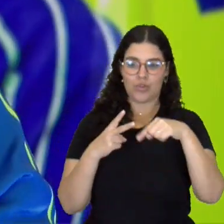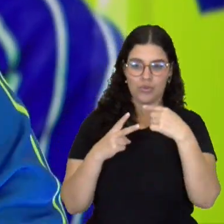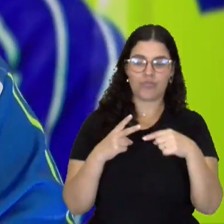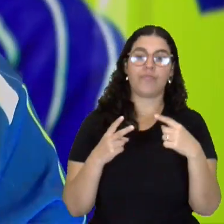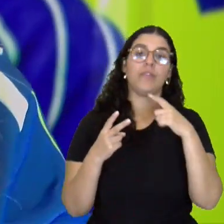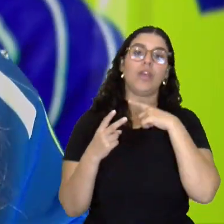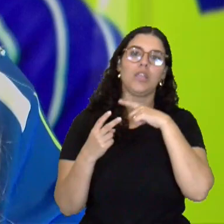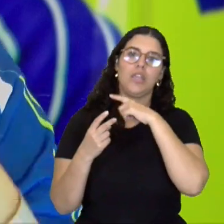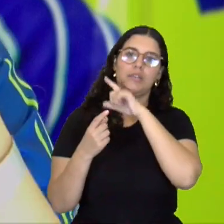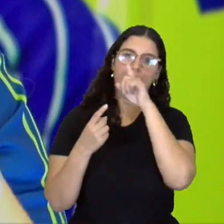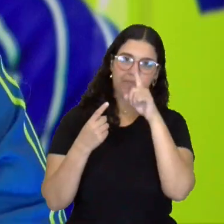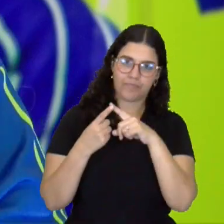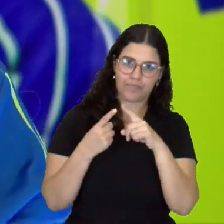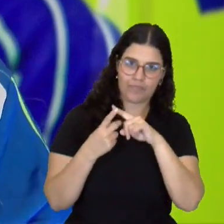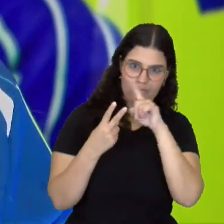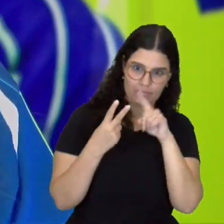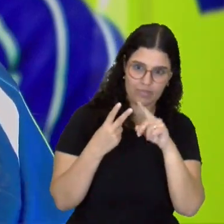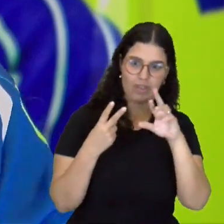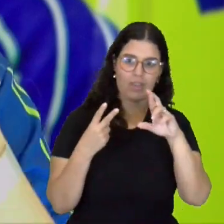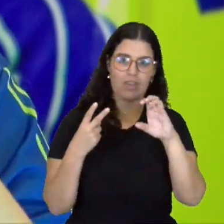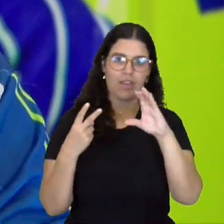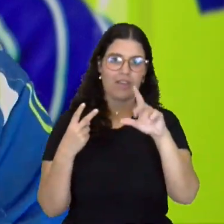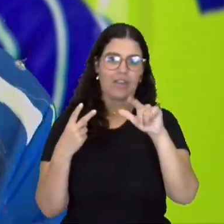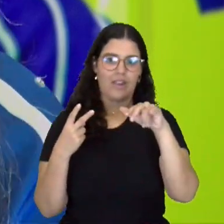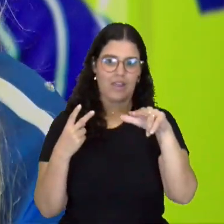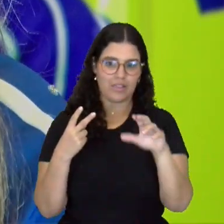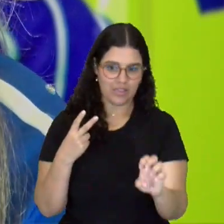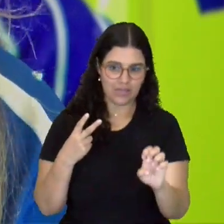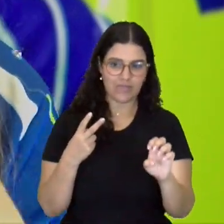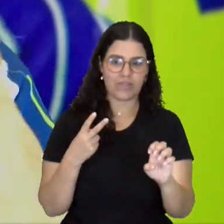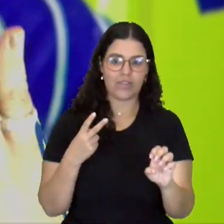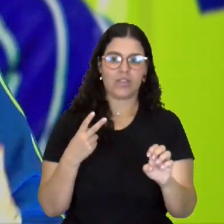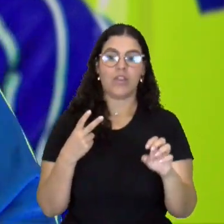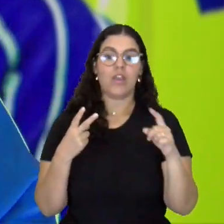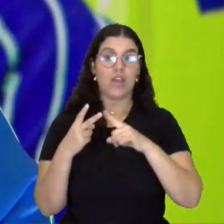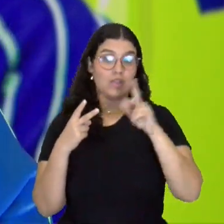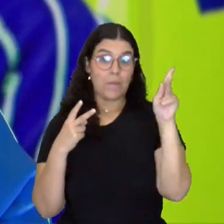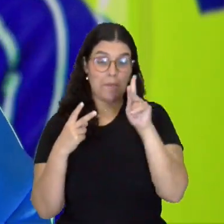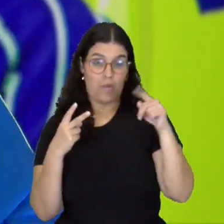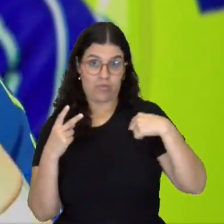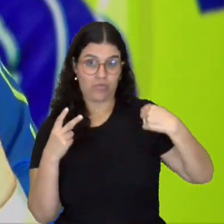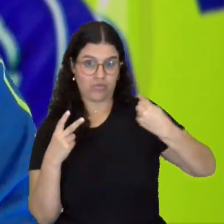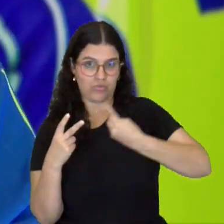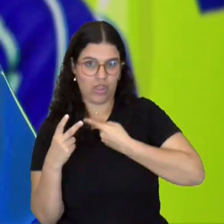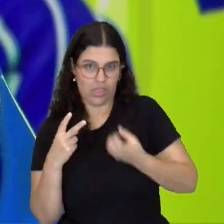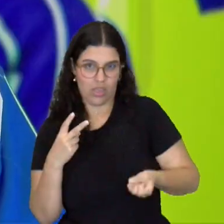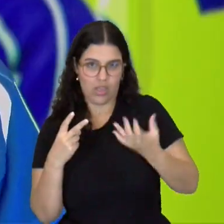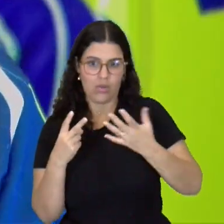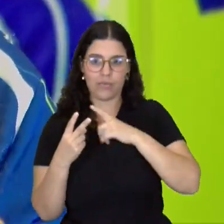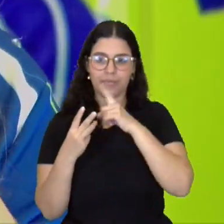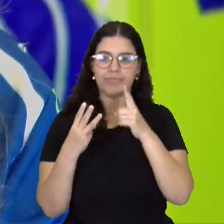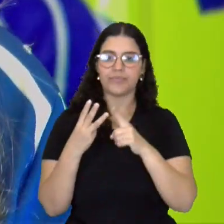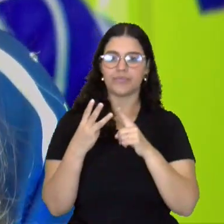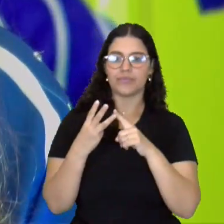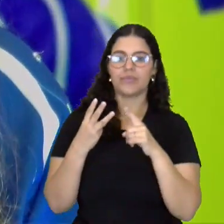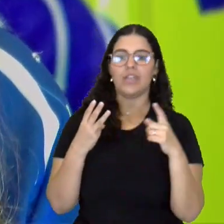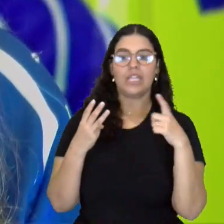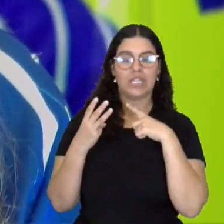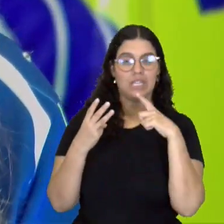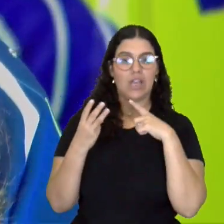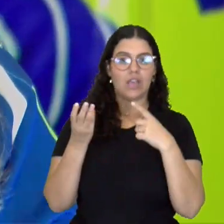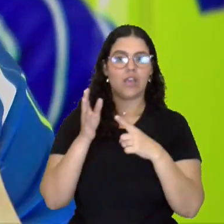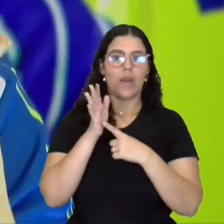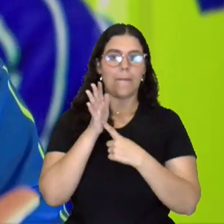Hackline, que eu acabei de falar, que é com o Arduino, que é uma competição nossa. Também a gente tem a apresentação dos projetos